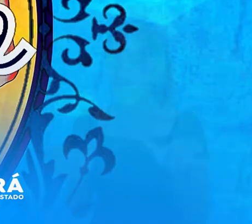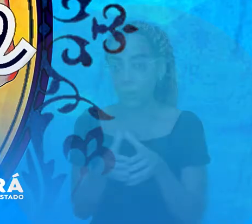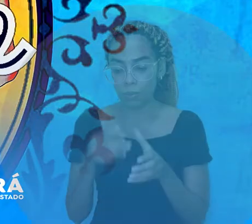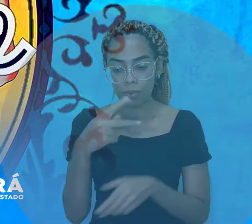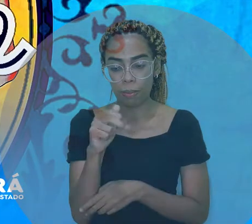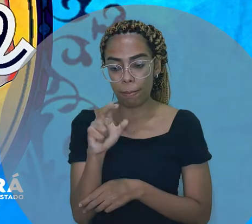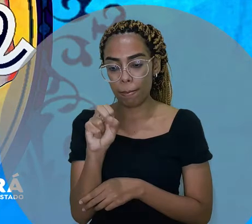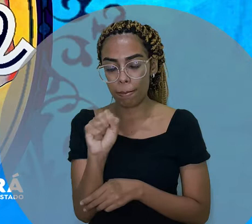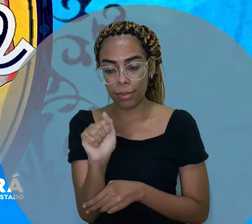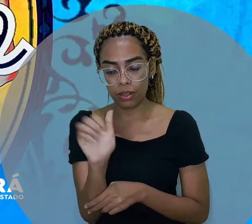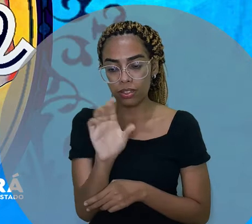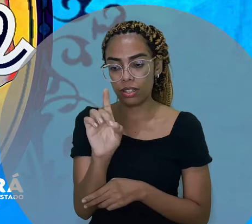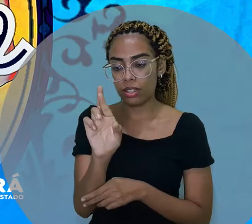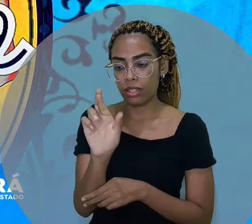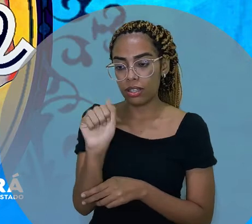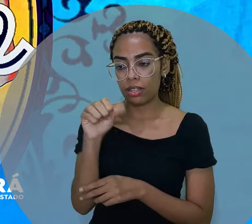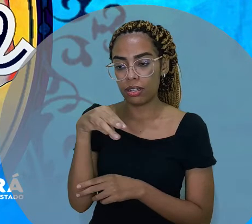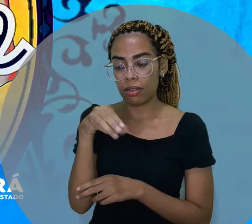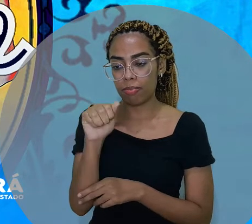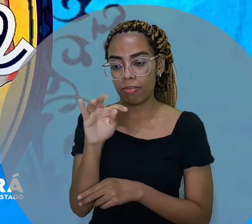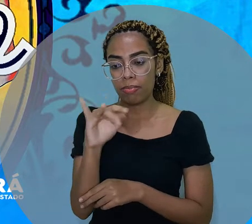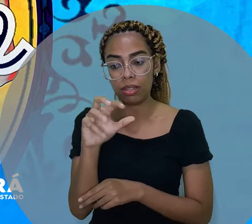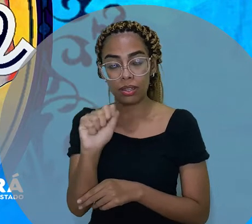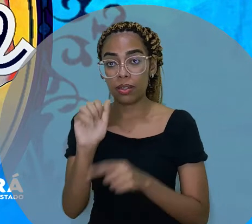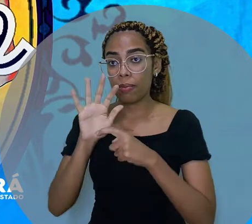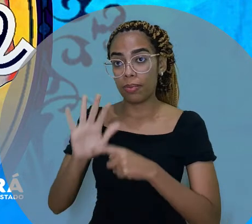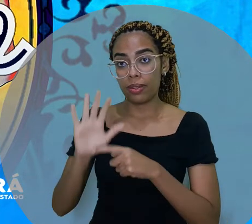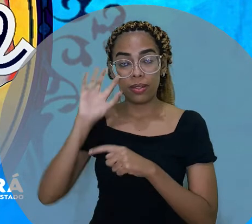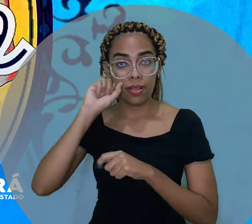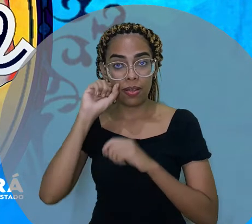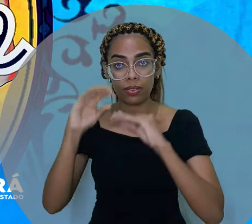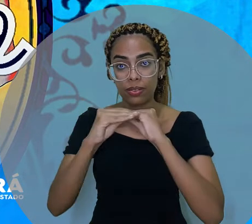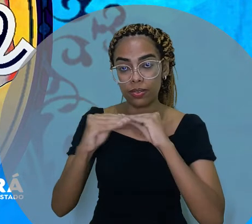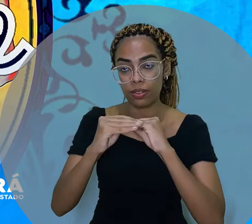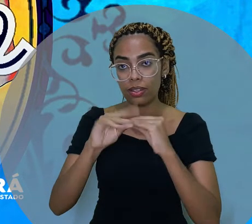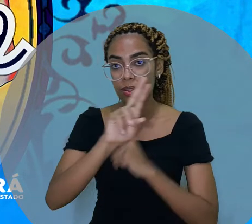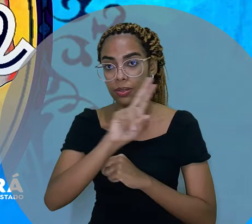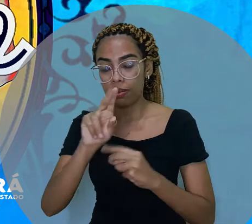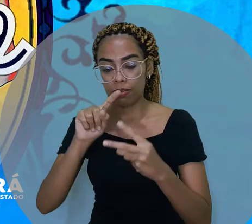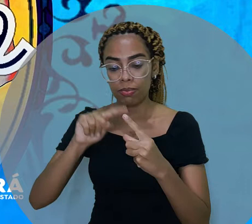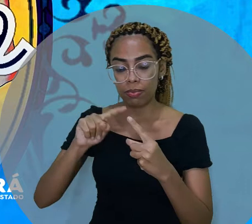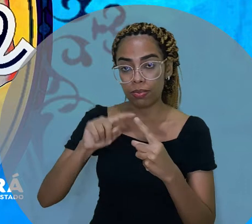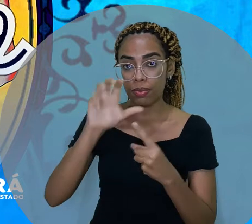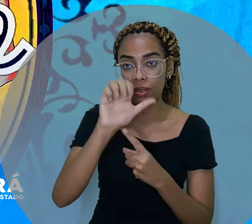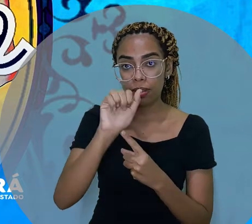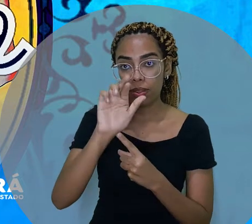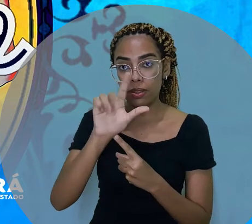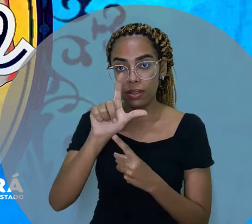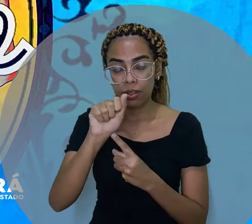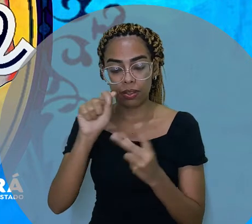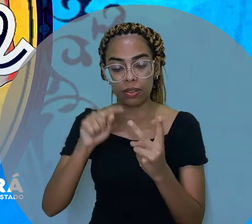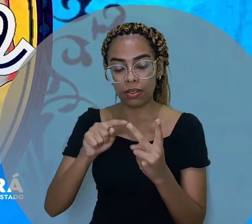O grupo Pausa Dramática orgulhosamente apresenta a